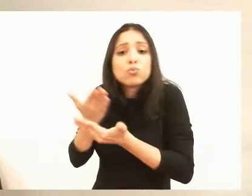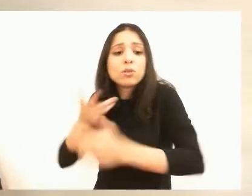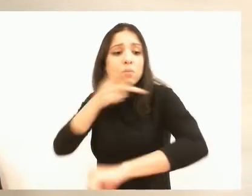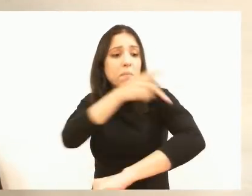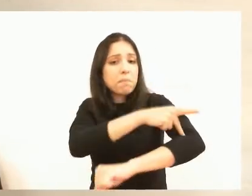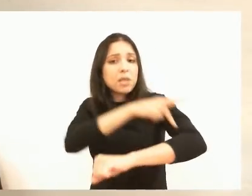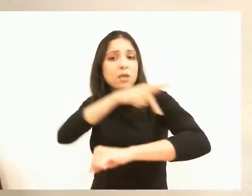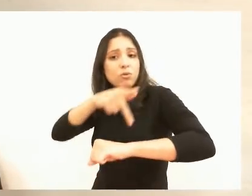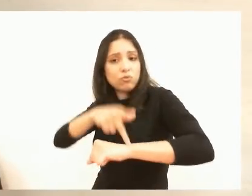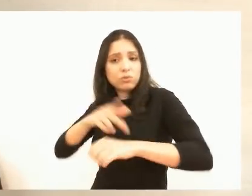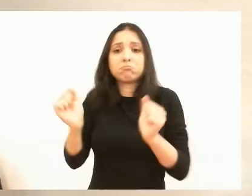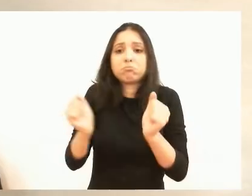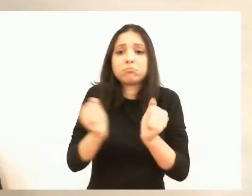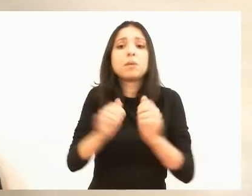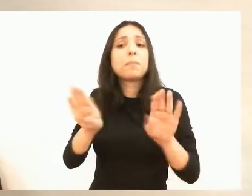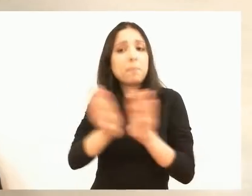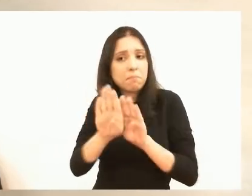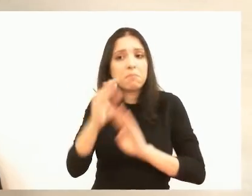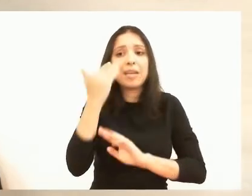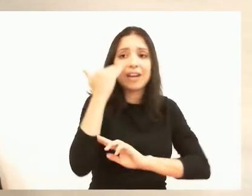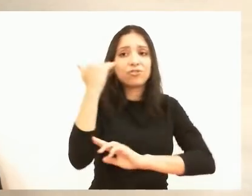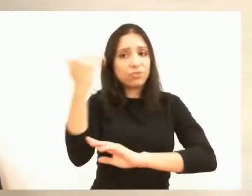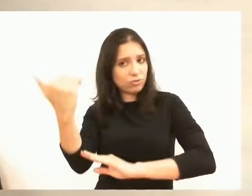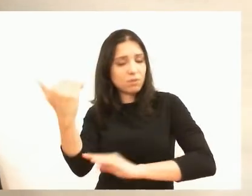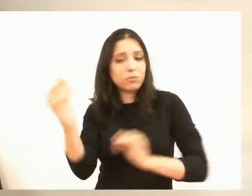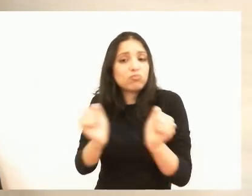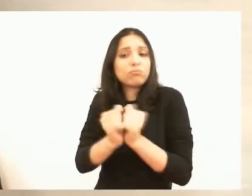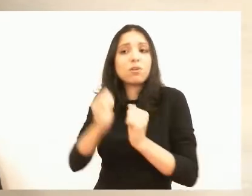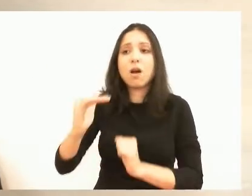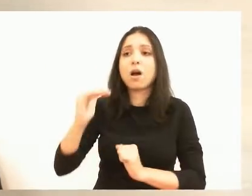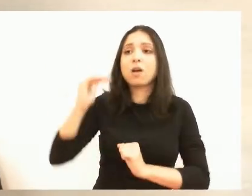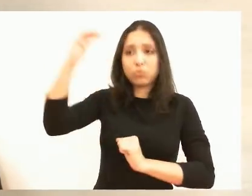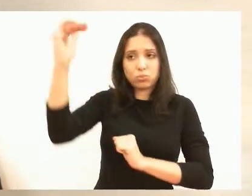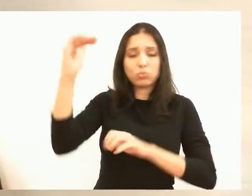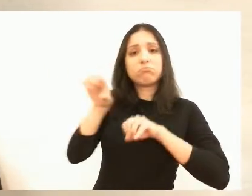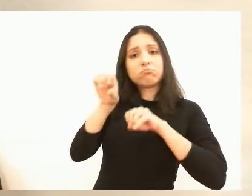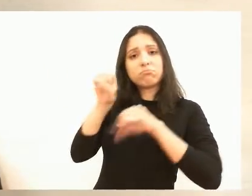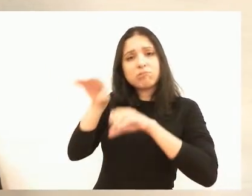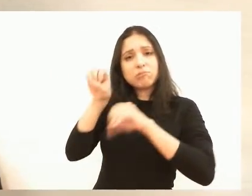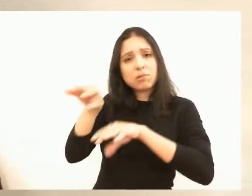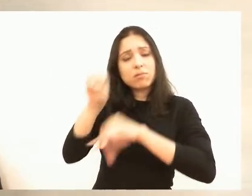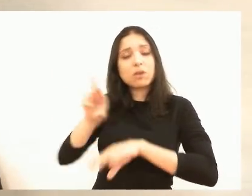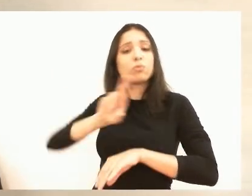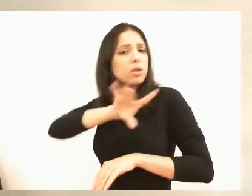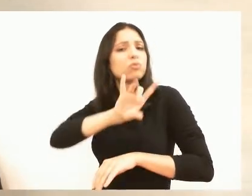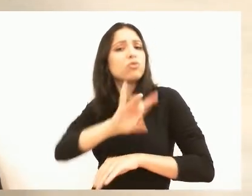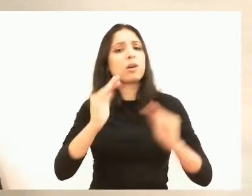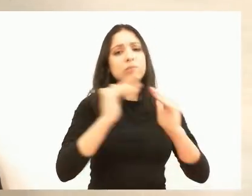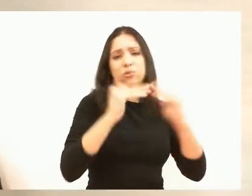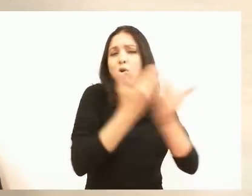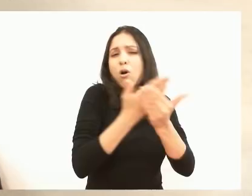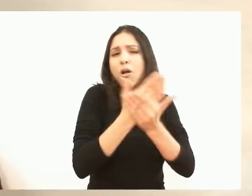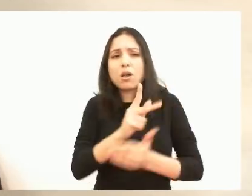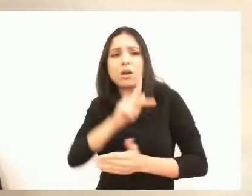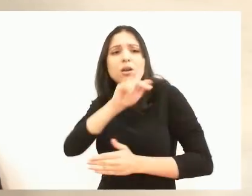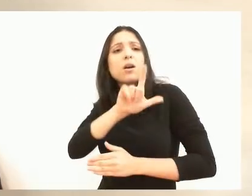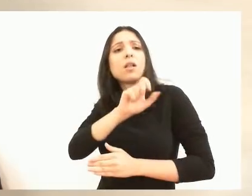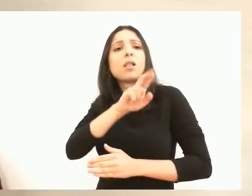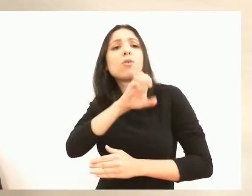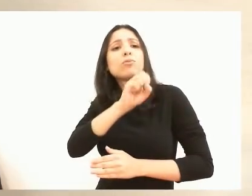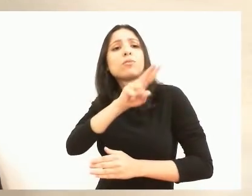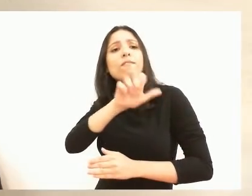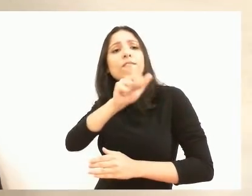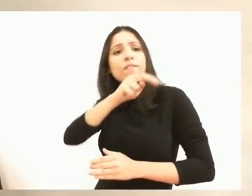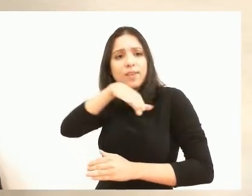com adultos a partir de um só na escola klauss vianna que em são paulo mas depois mais tarde